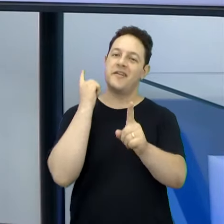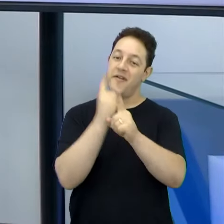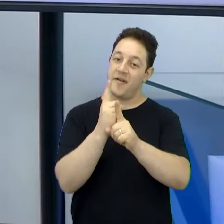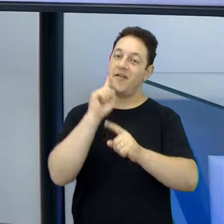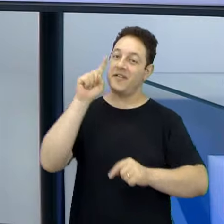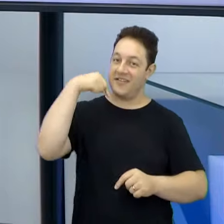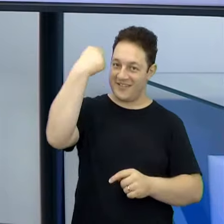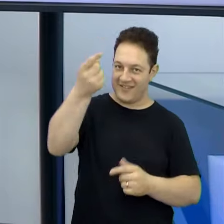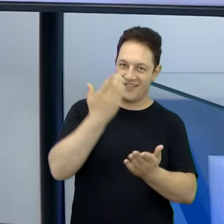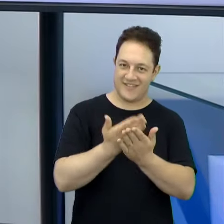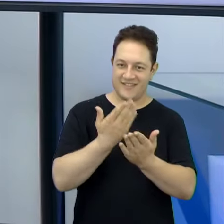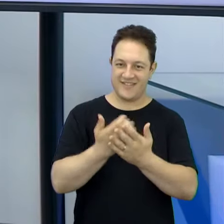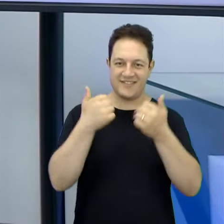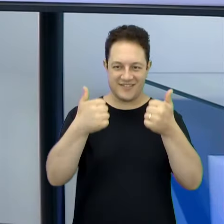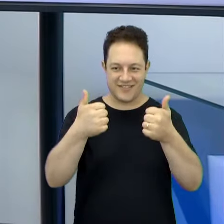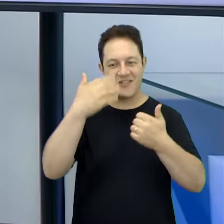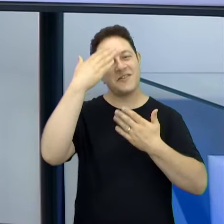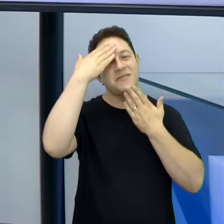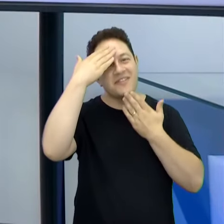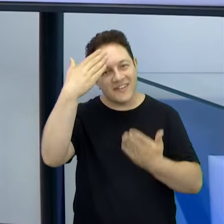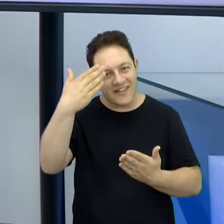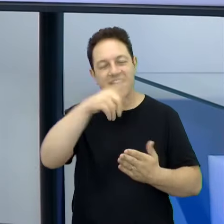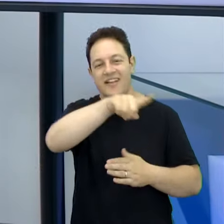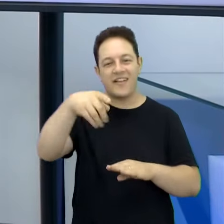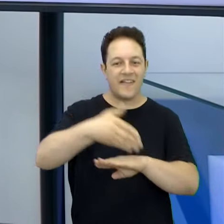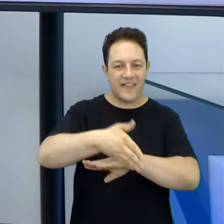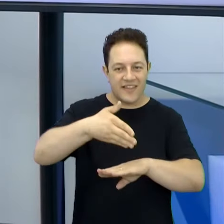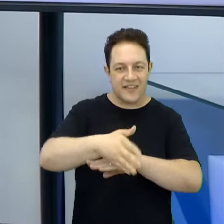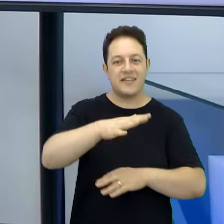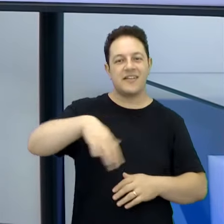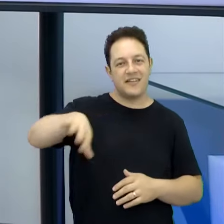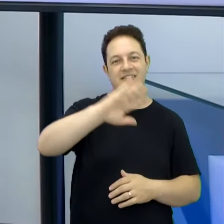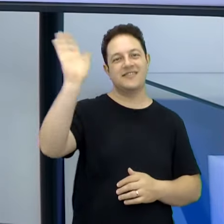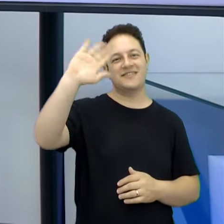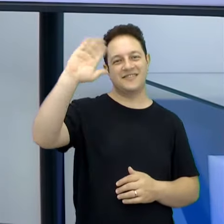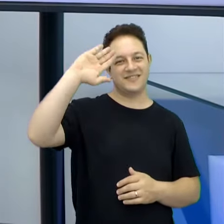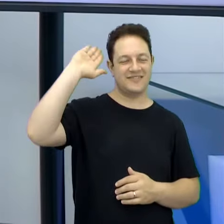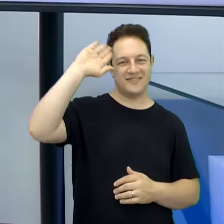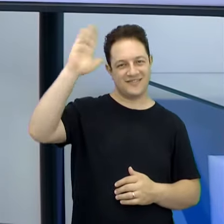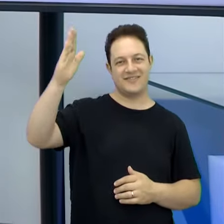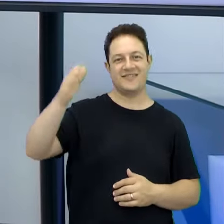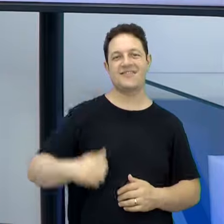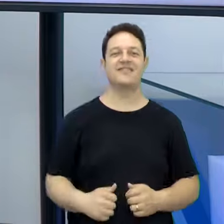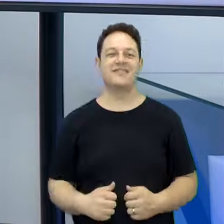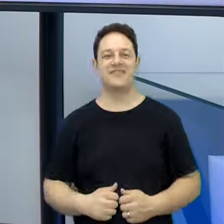então na próxima aula. Obrigada aí pela participação de vocês. Até a próxima aula.